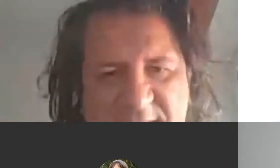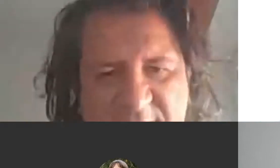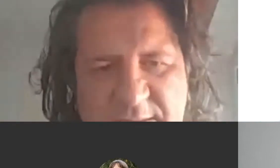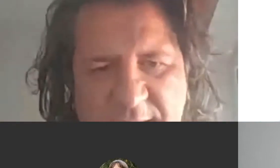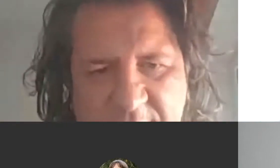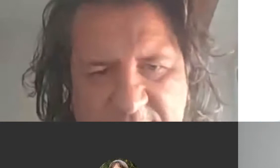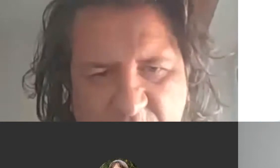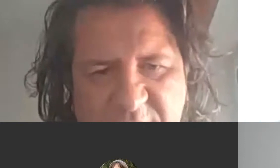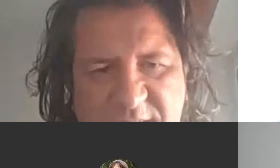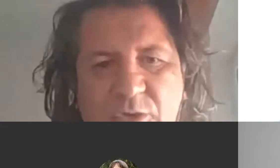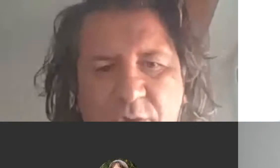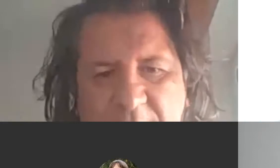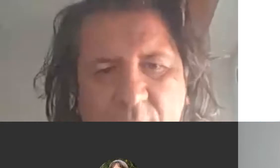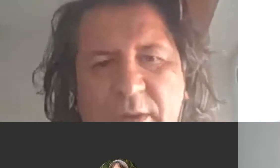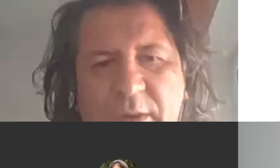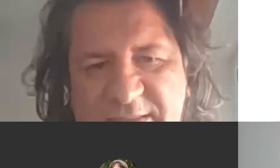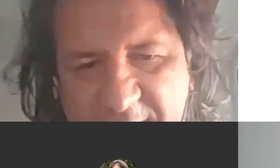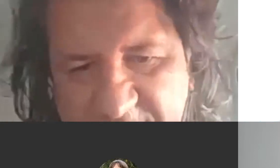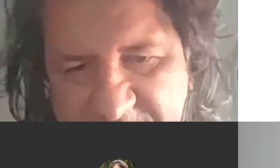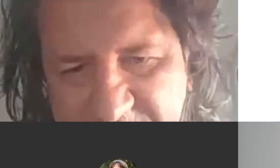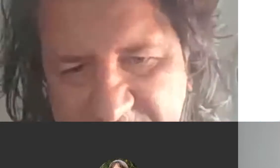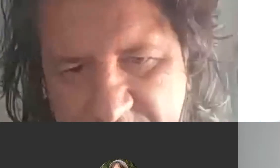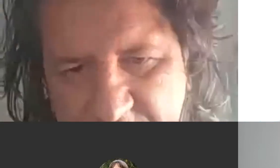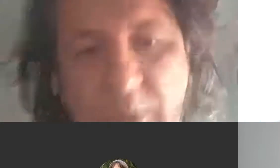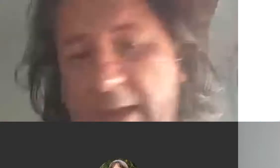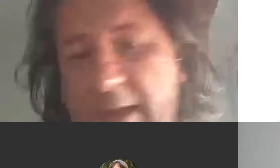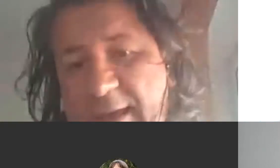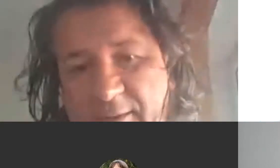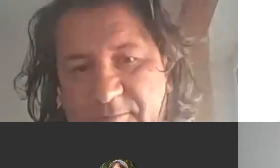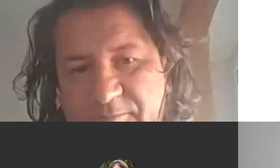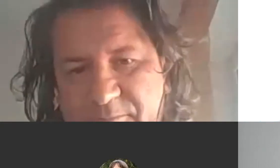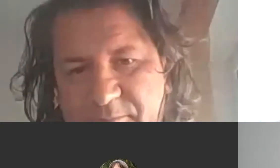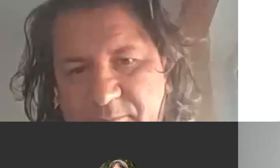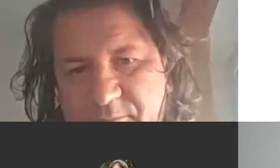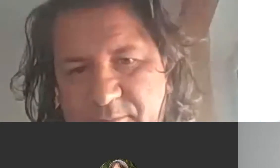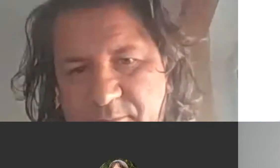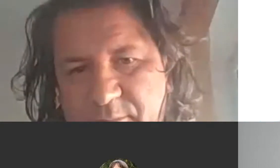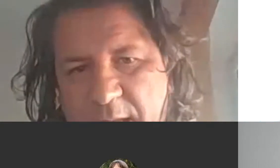será essas redes de relações a torná-lo o que ela será, o que ela é.